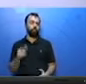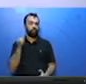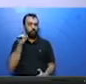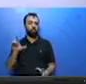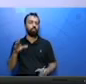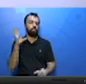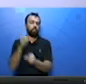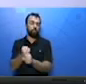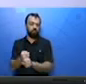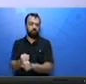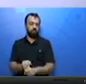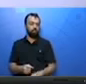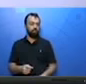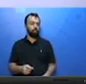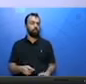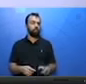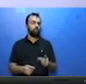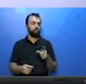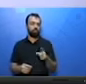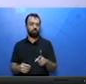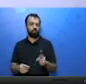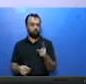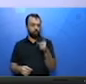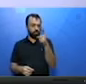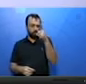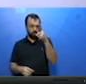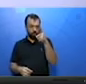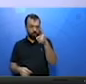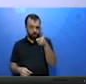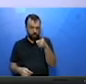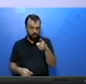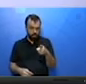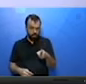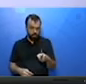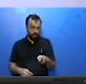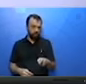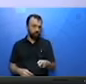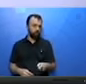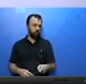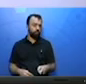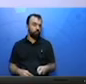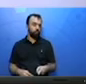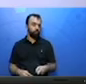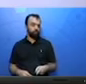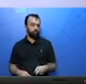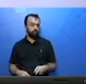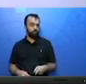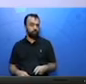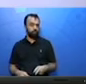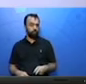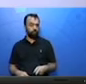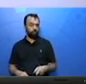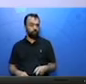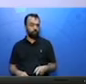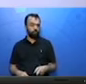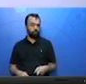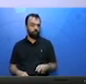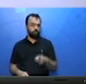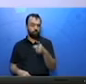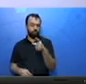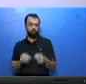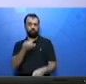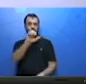Pitágoras. Tá aí mais uma aplicação do Teorema de Pitágoras. Então, ó, a estratégia que eu usei foi o seguinte. Passa um